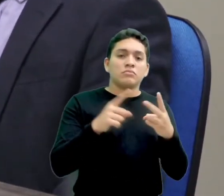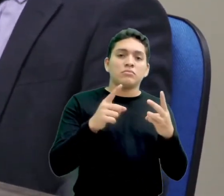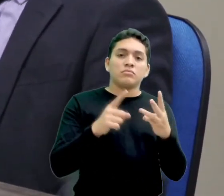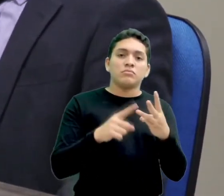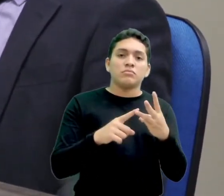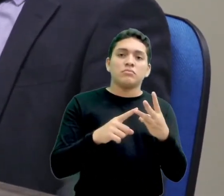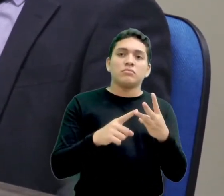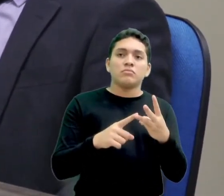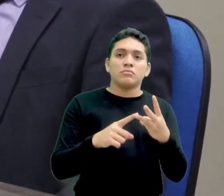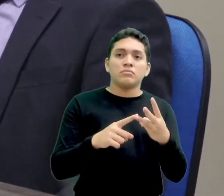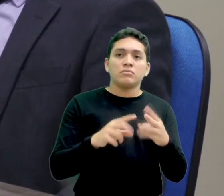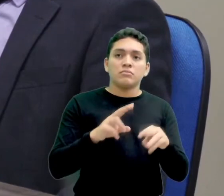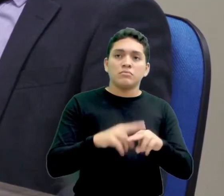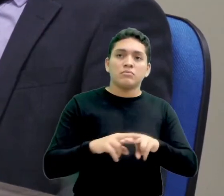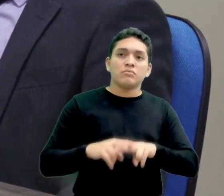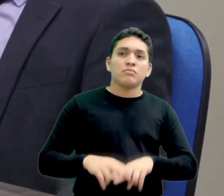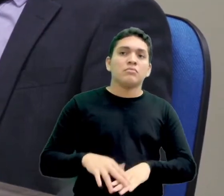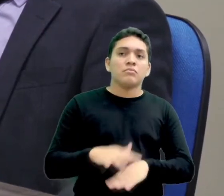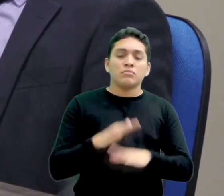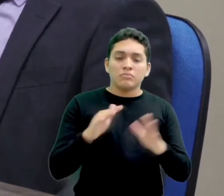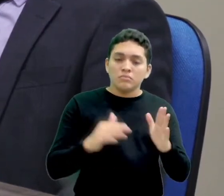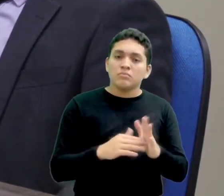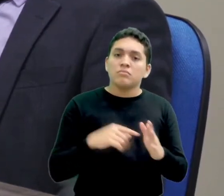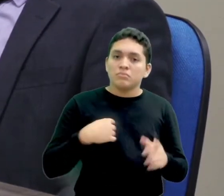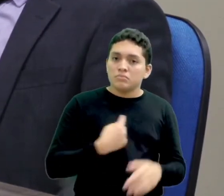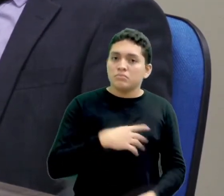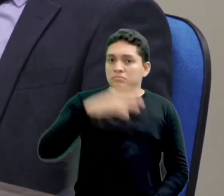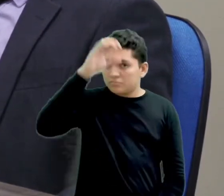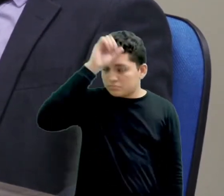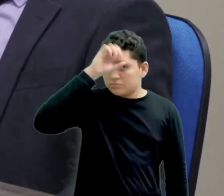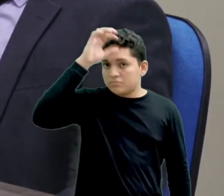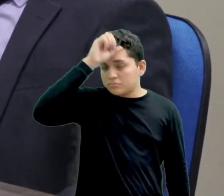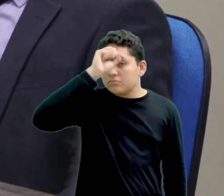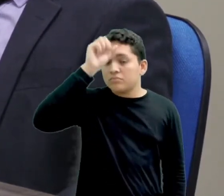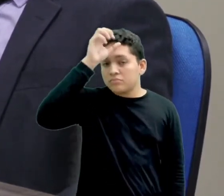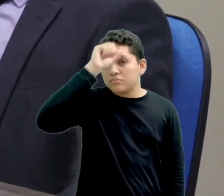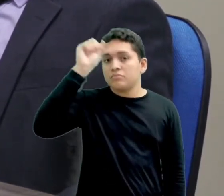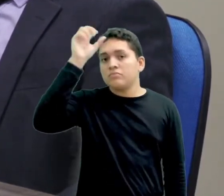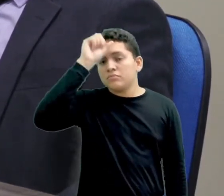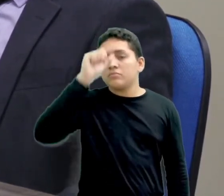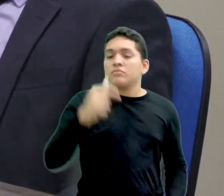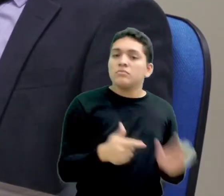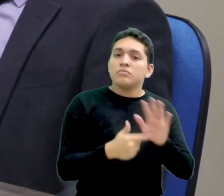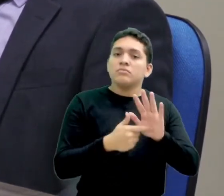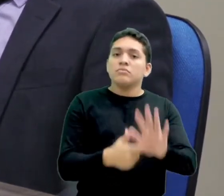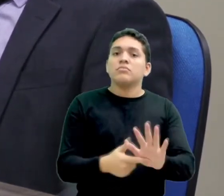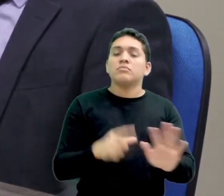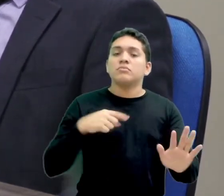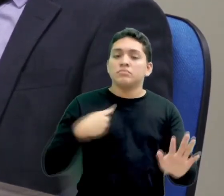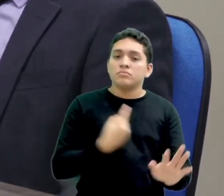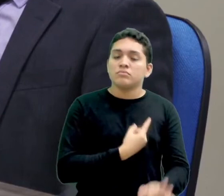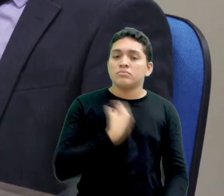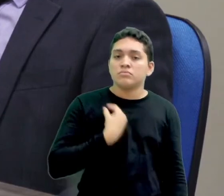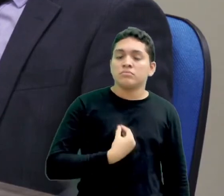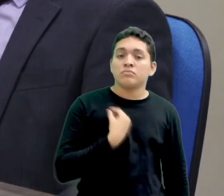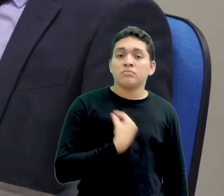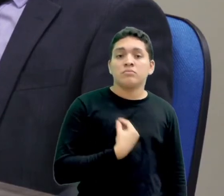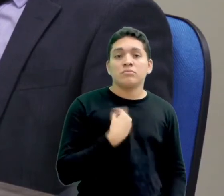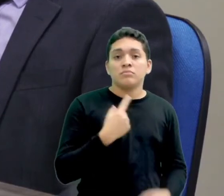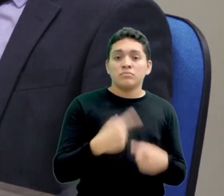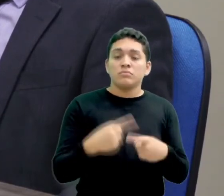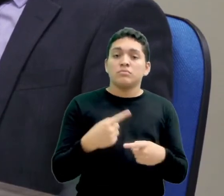para que, então, tudo isso que nós aprendemos seja aplicado em nossas vidas, pois